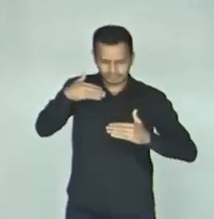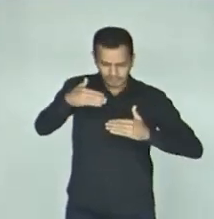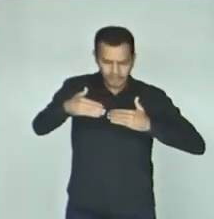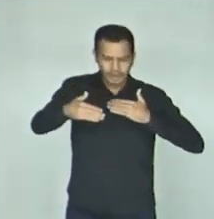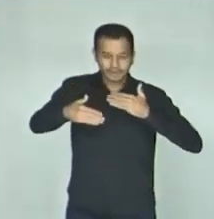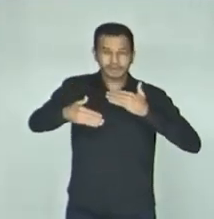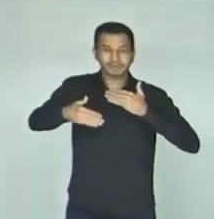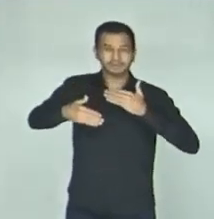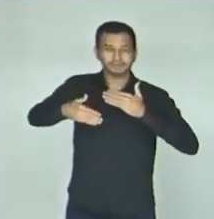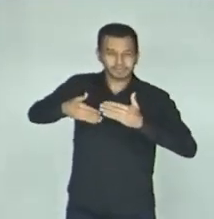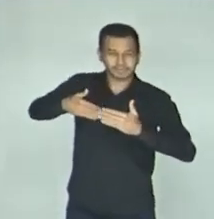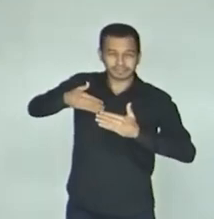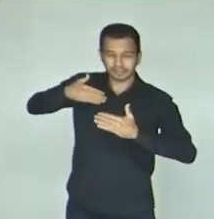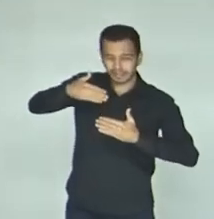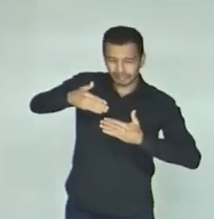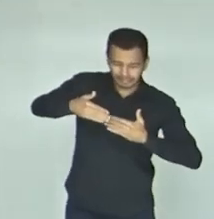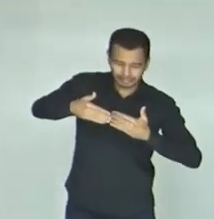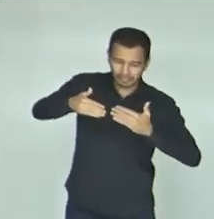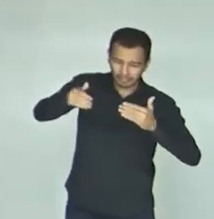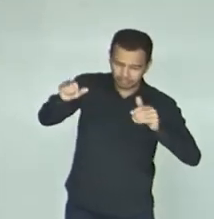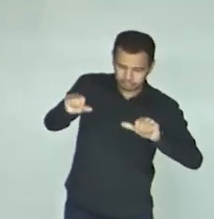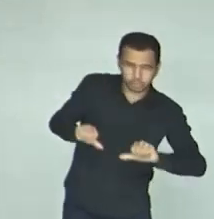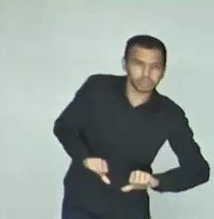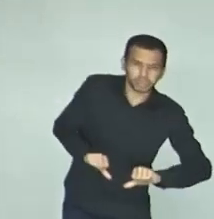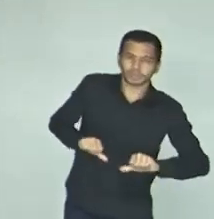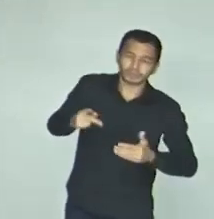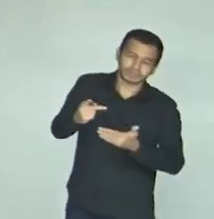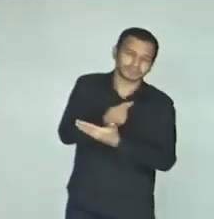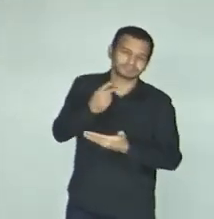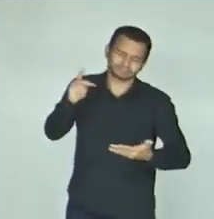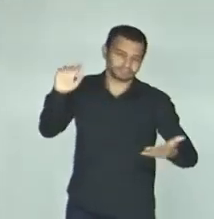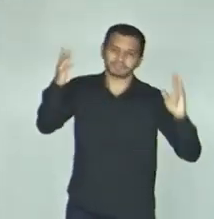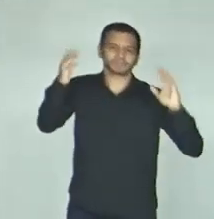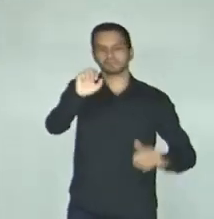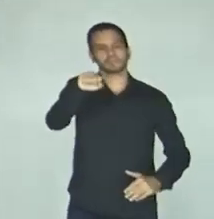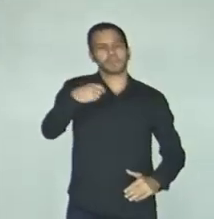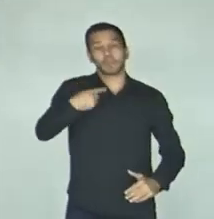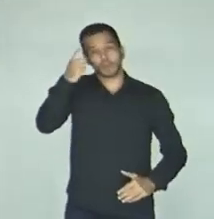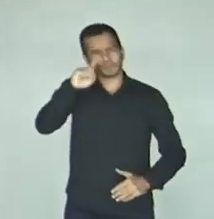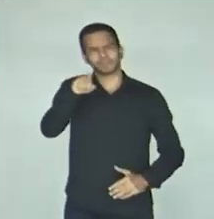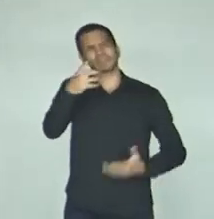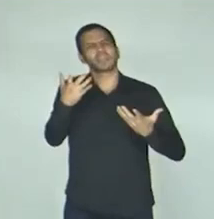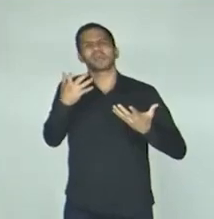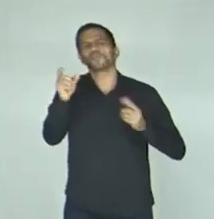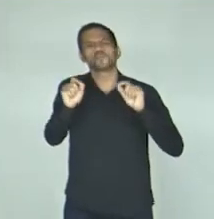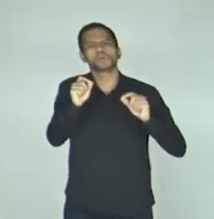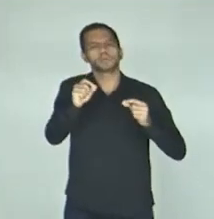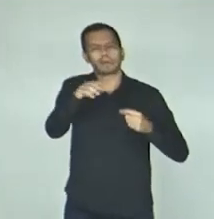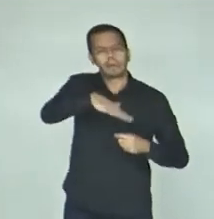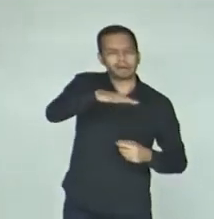sucesso se torna o início da frustração e eu não sei qual é o sucesso que você quer na sua